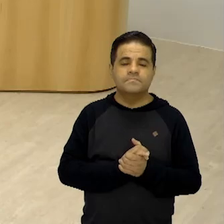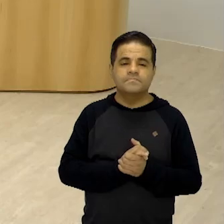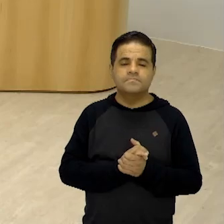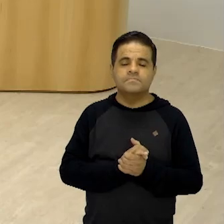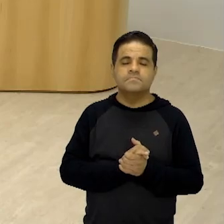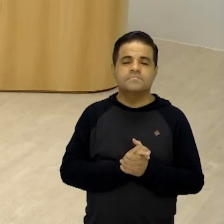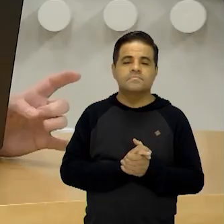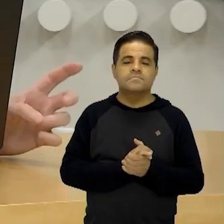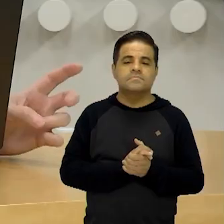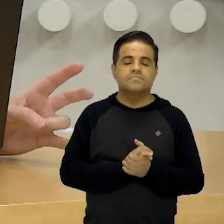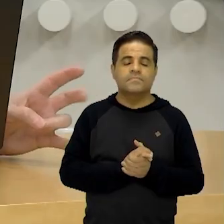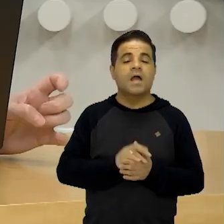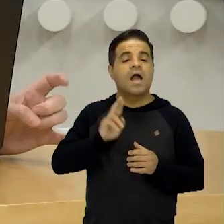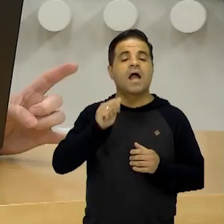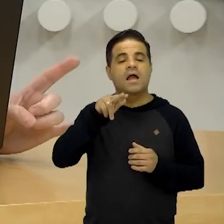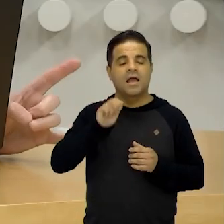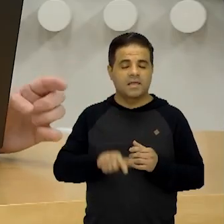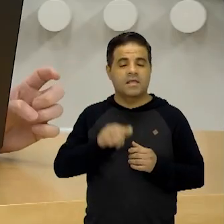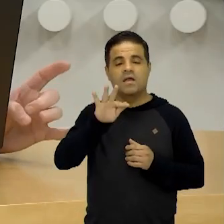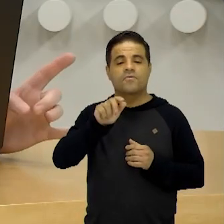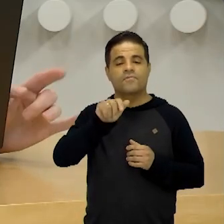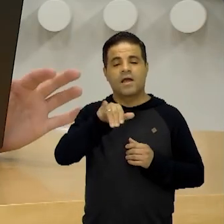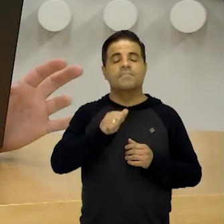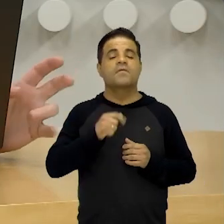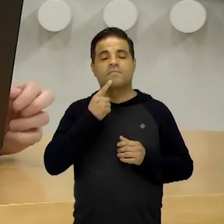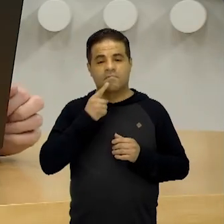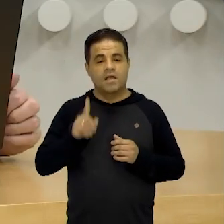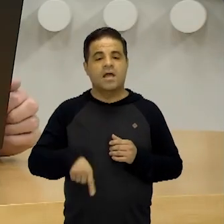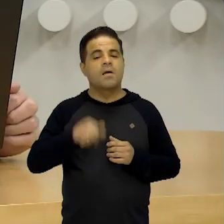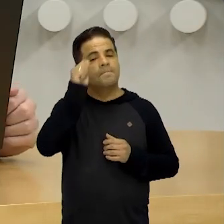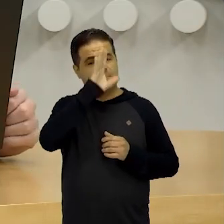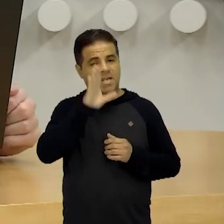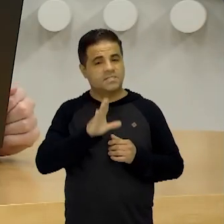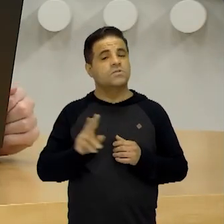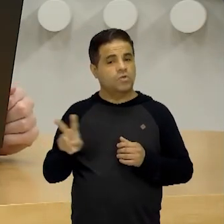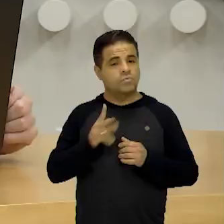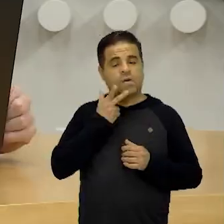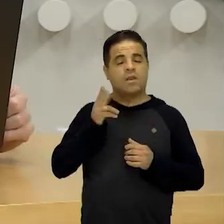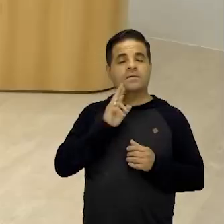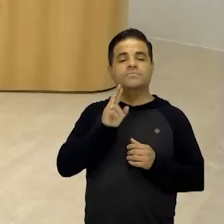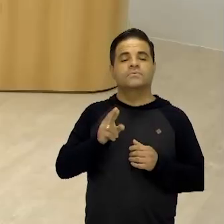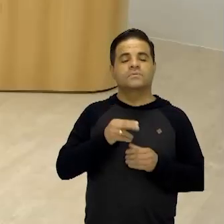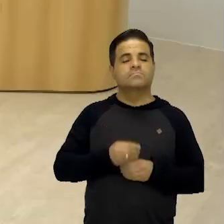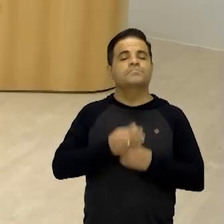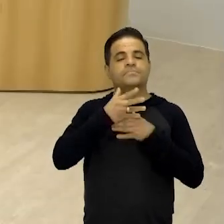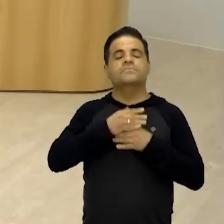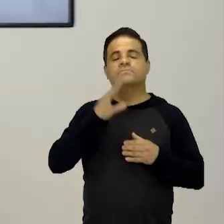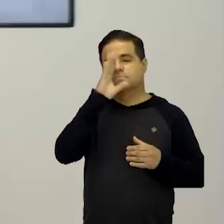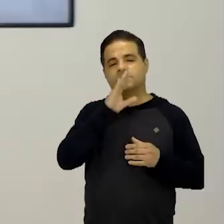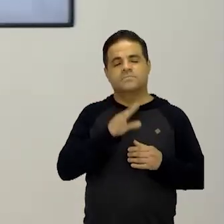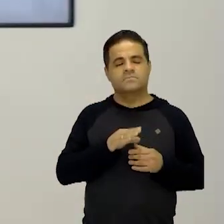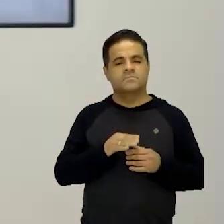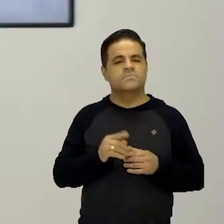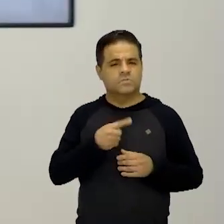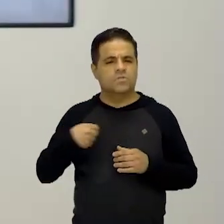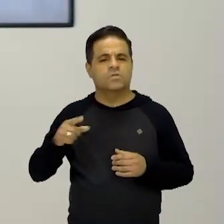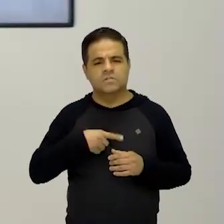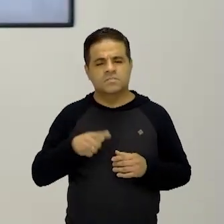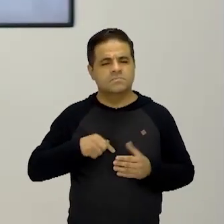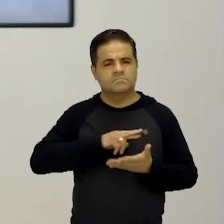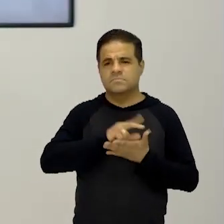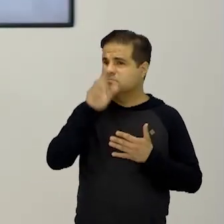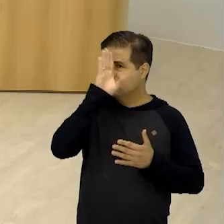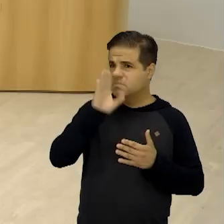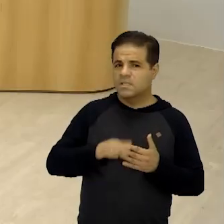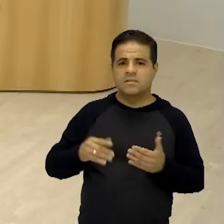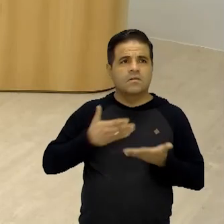and Ah, não, agora a Raquel e Fábia falaram Brazil. Of course, it's Brazil. Maybe. Ok, yeah. A gente tem, o Brasil